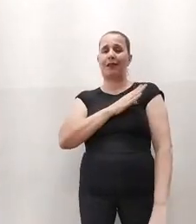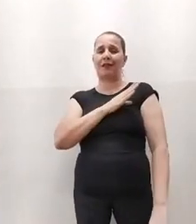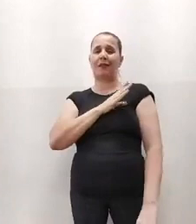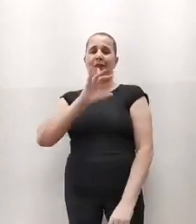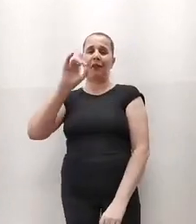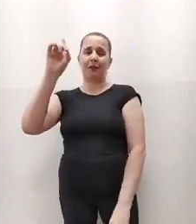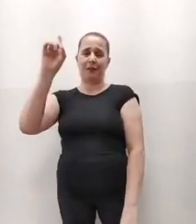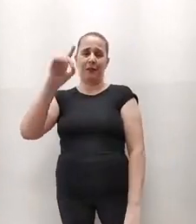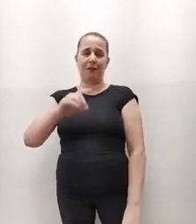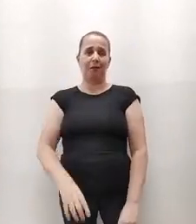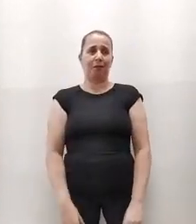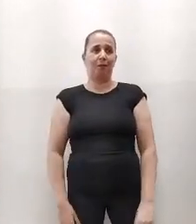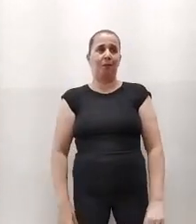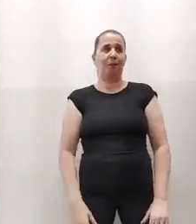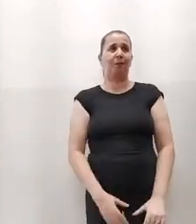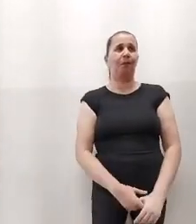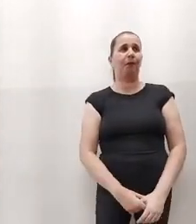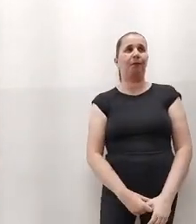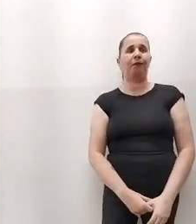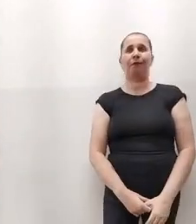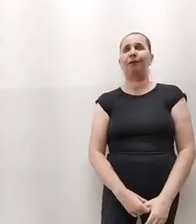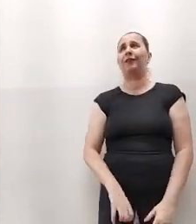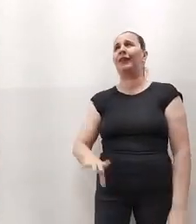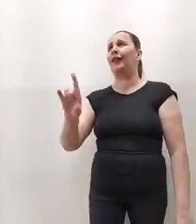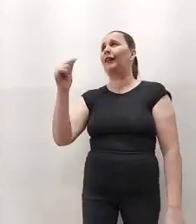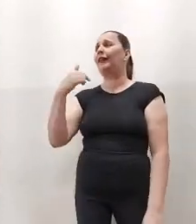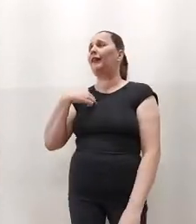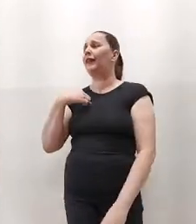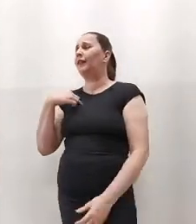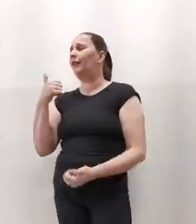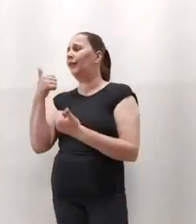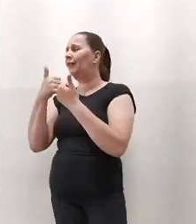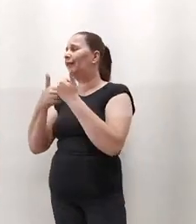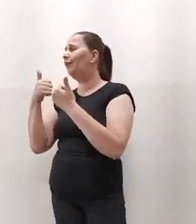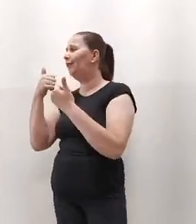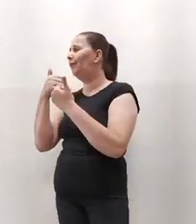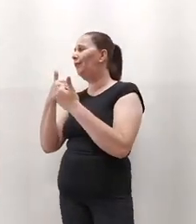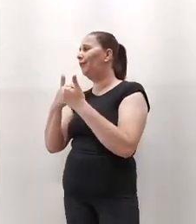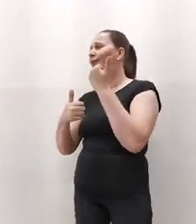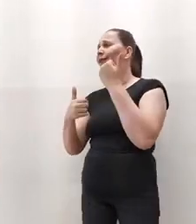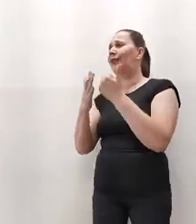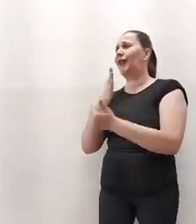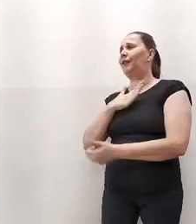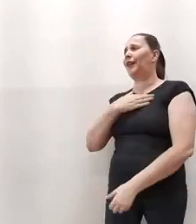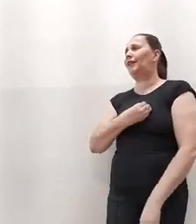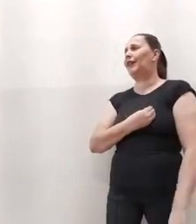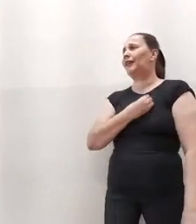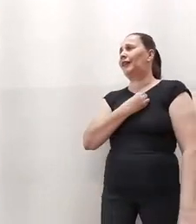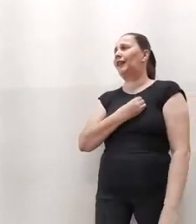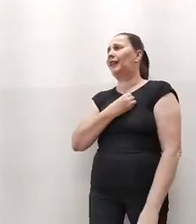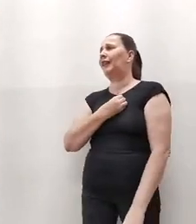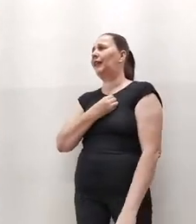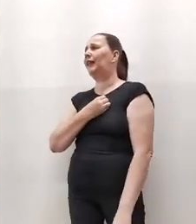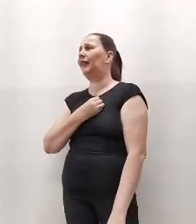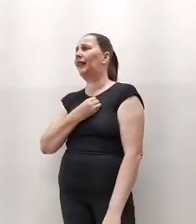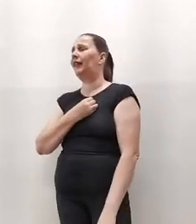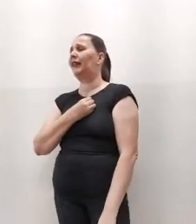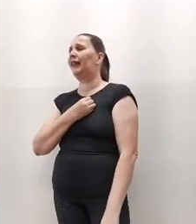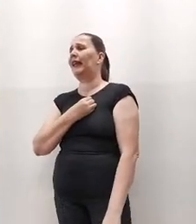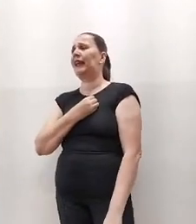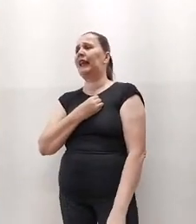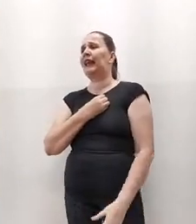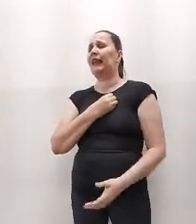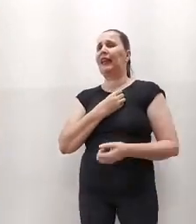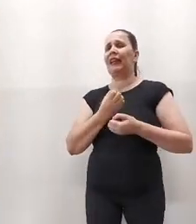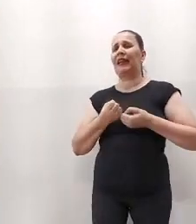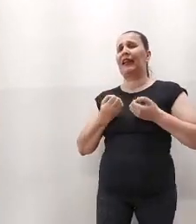Oh Deus, não nos deixe gastar toda a nossa vida alimentando um Ismael no